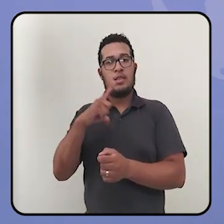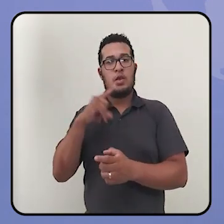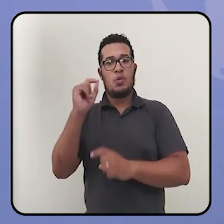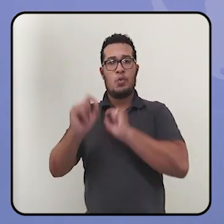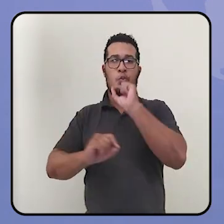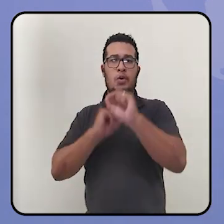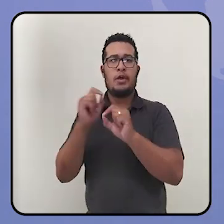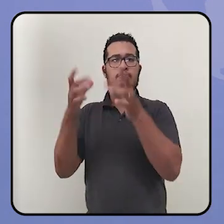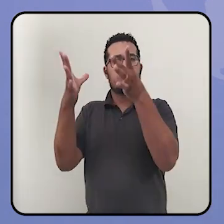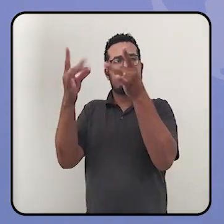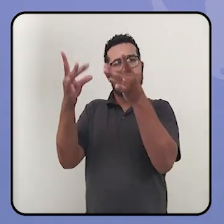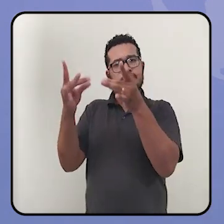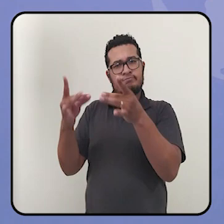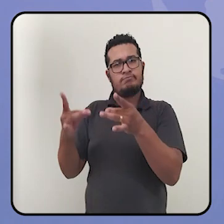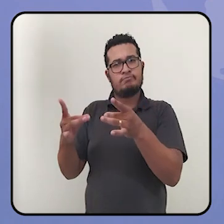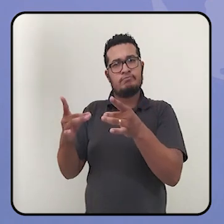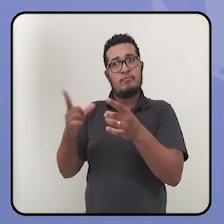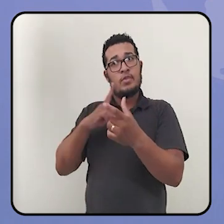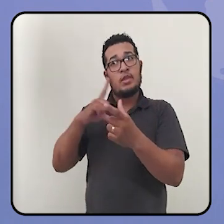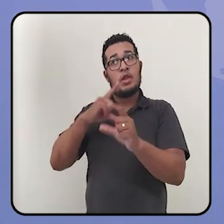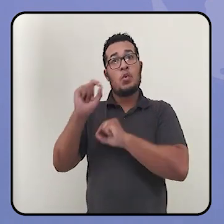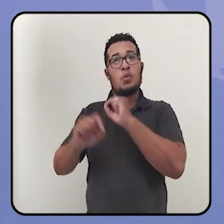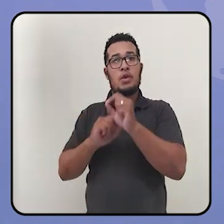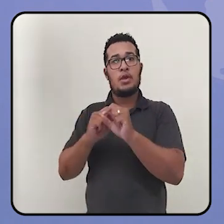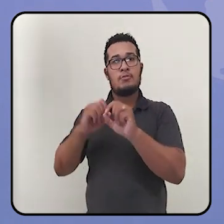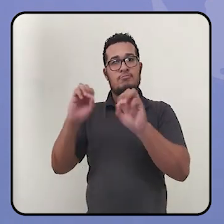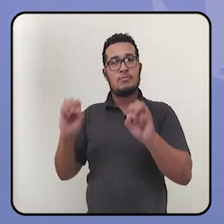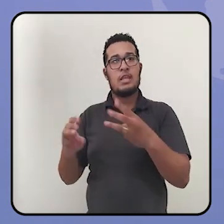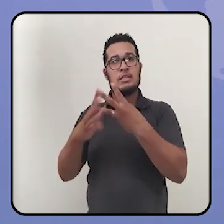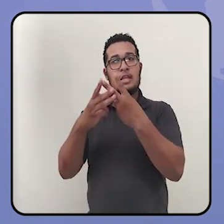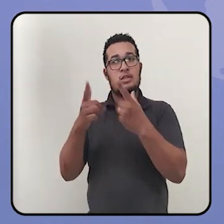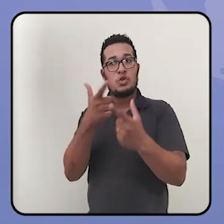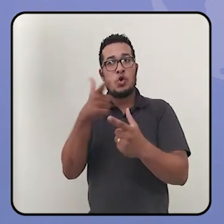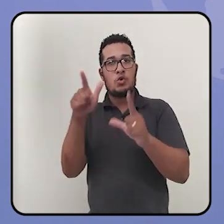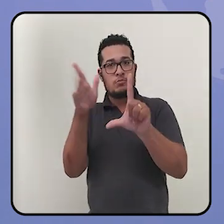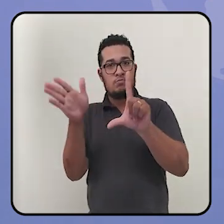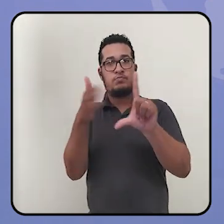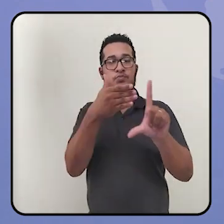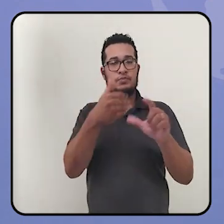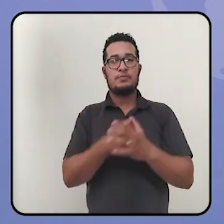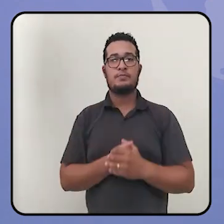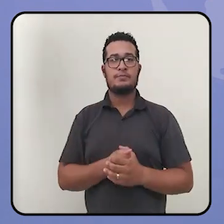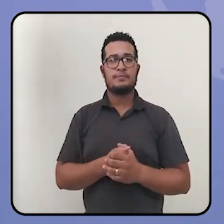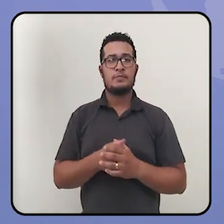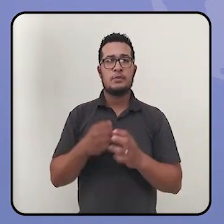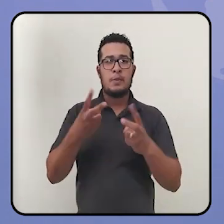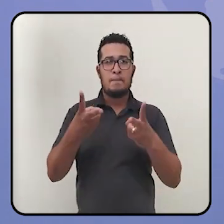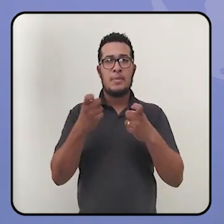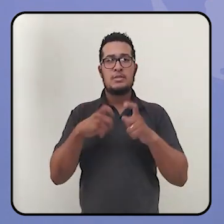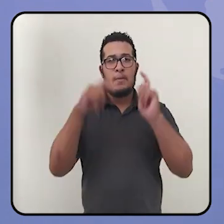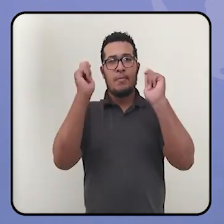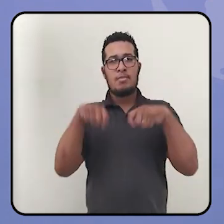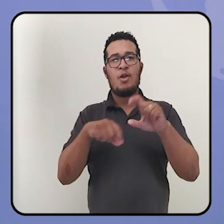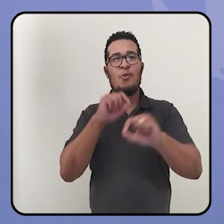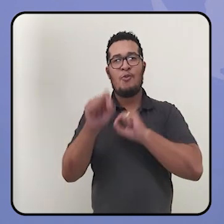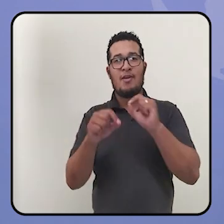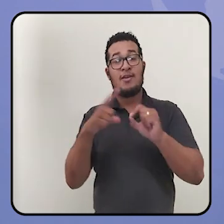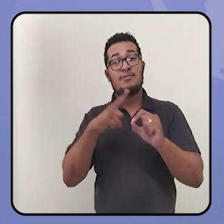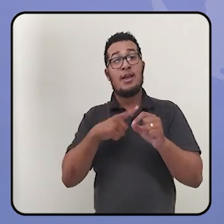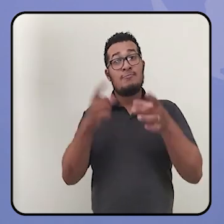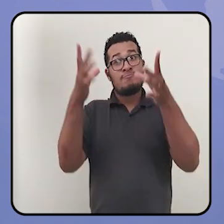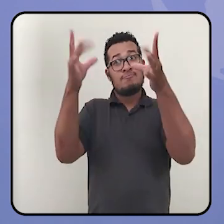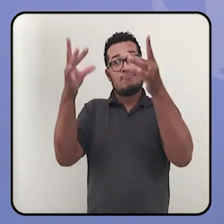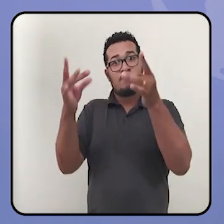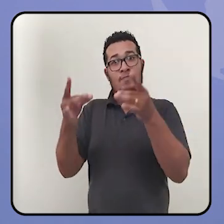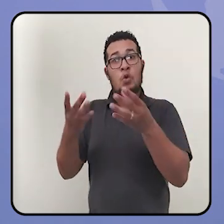fixa, sendo então sedentários. Então, hoje é muito fácil você saber o que é sedentário. É